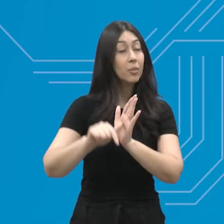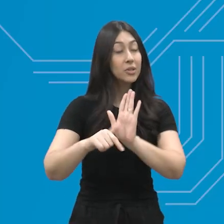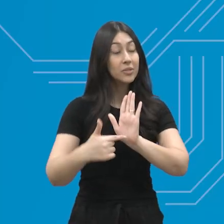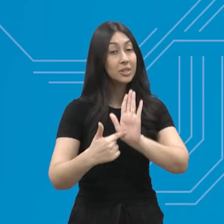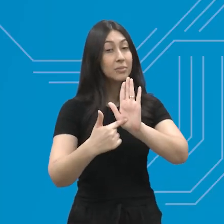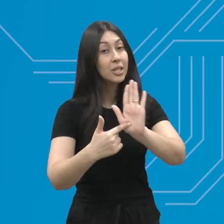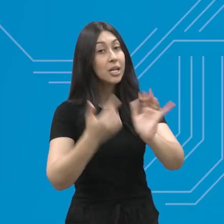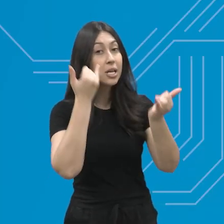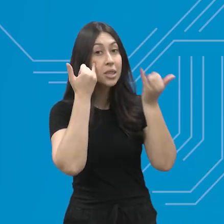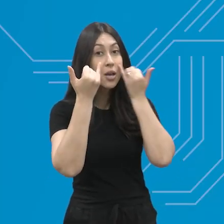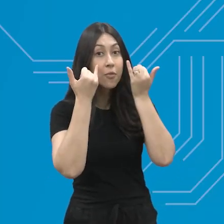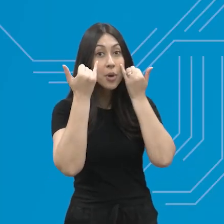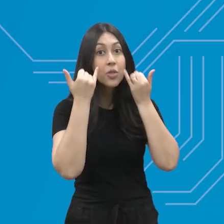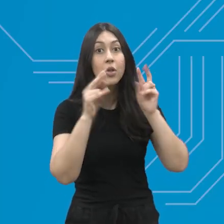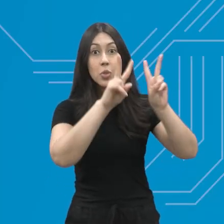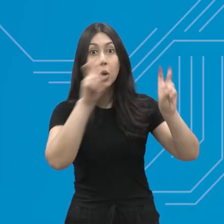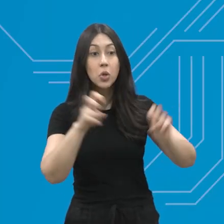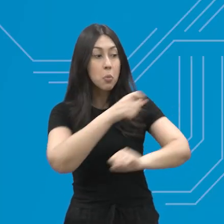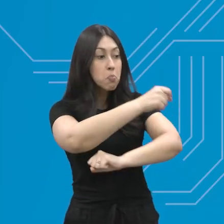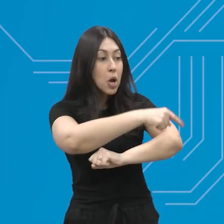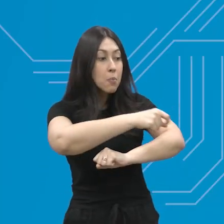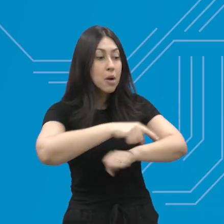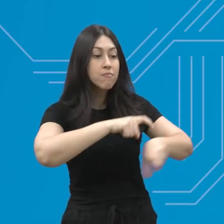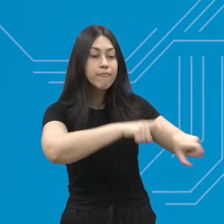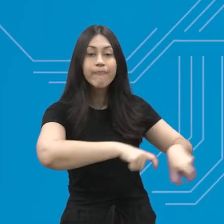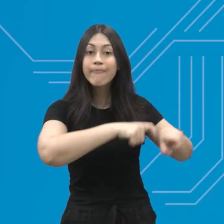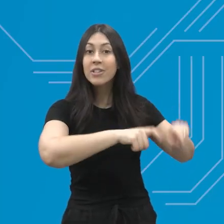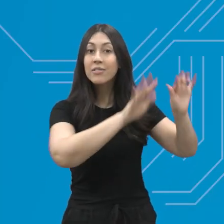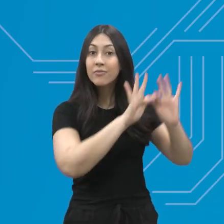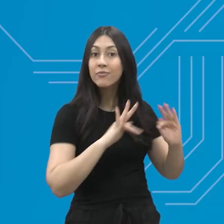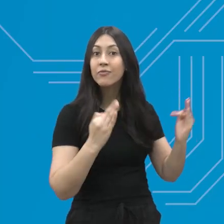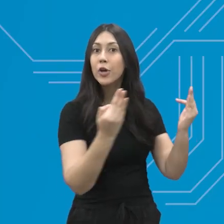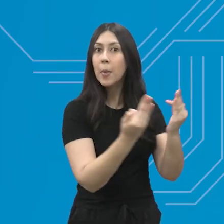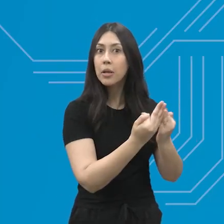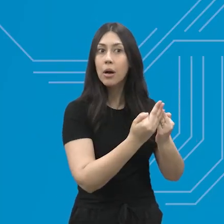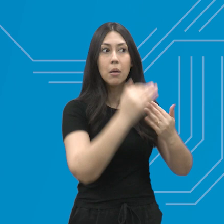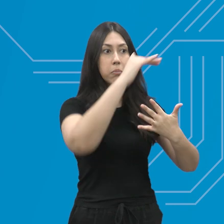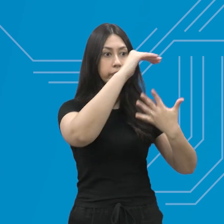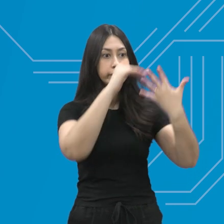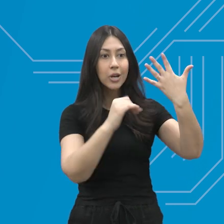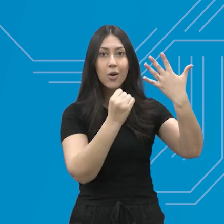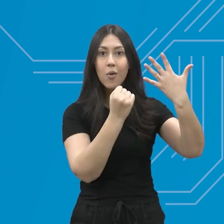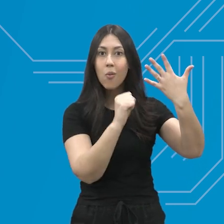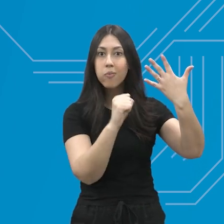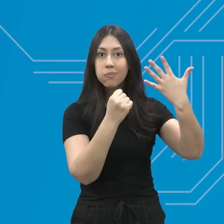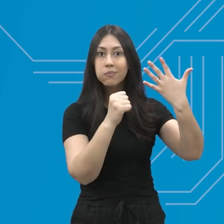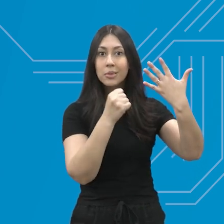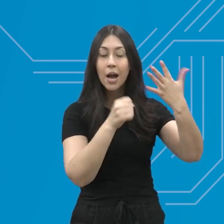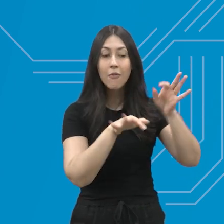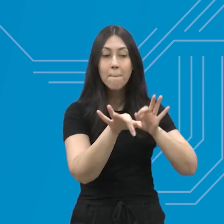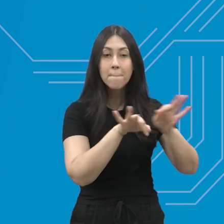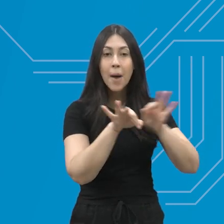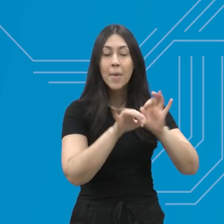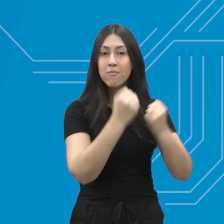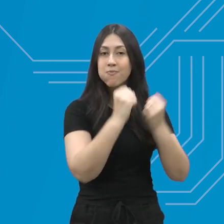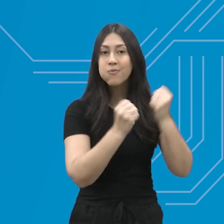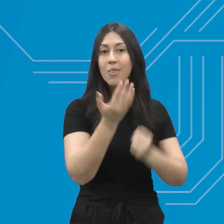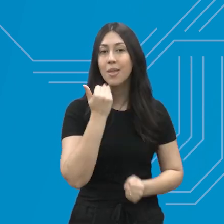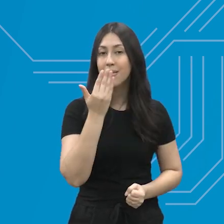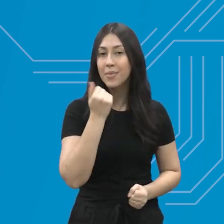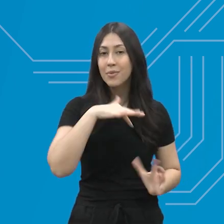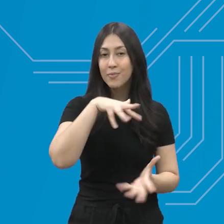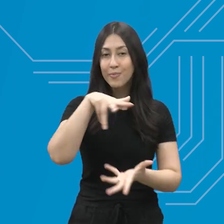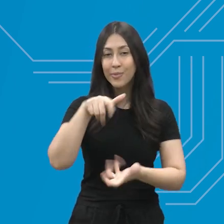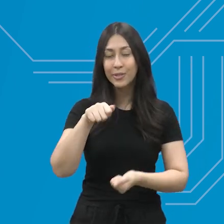próximo bloco tem informação sobre os agricultores familiares brasileiros, que ocupam o 8º lugar em produção de alimentos